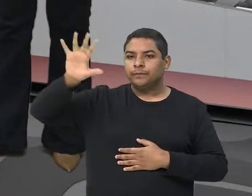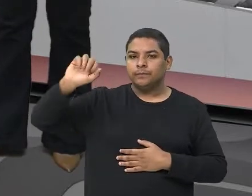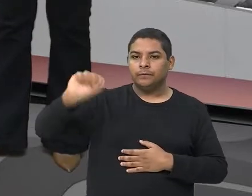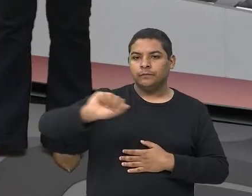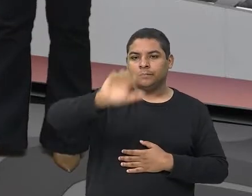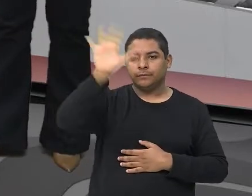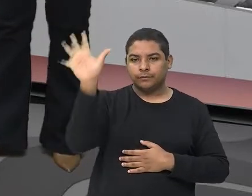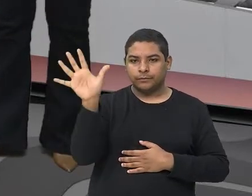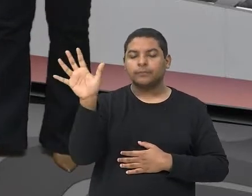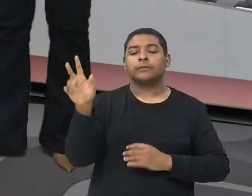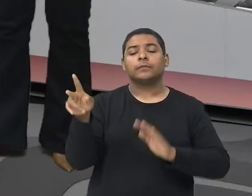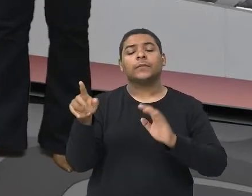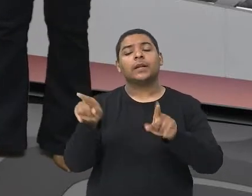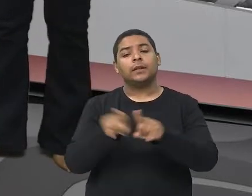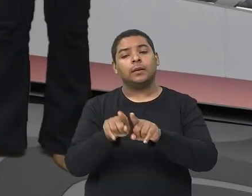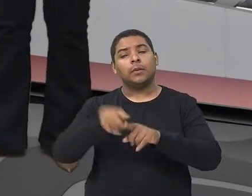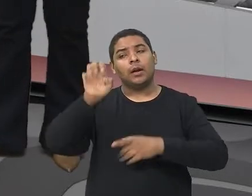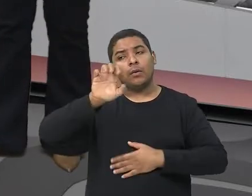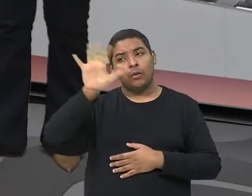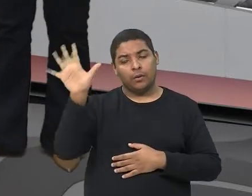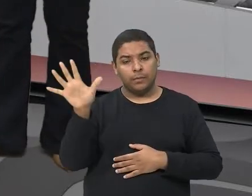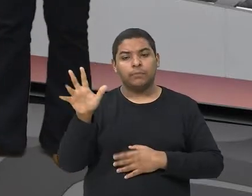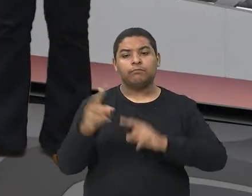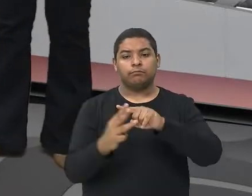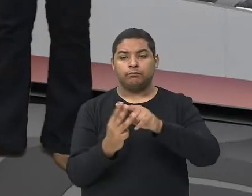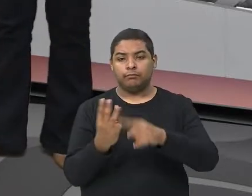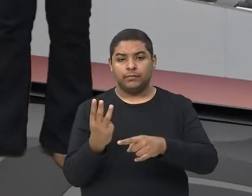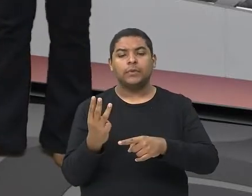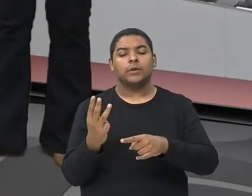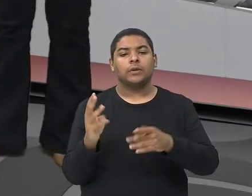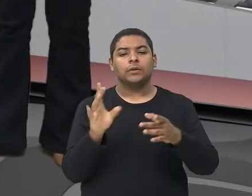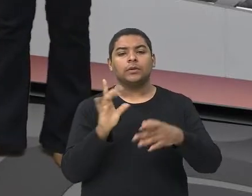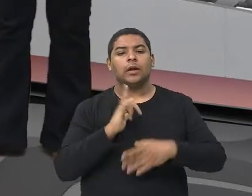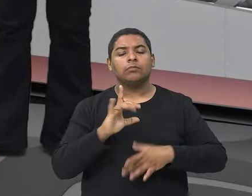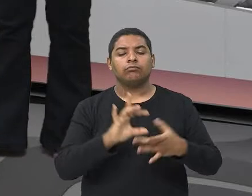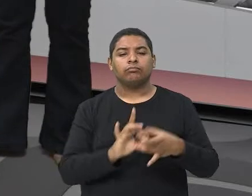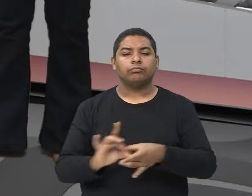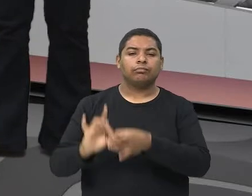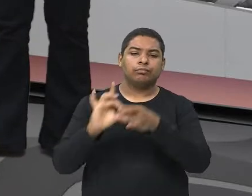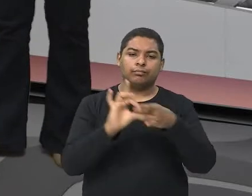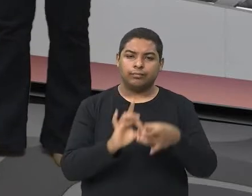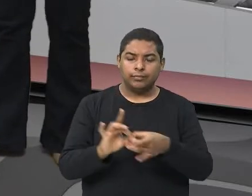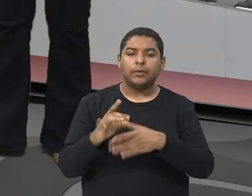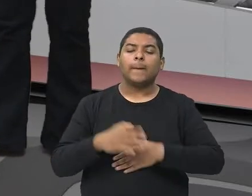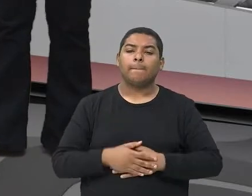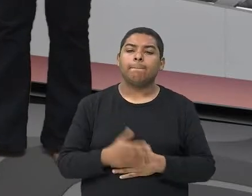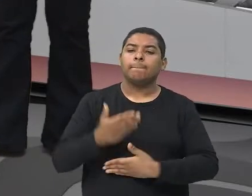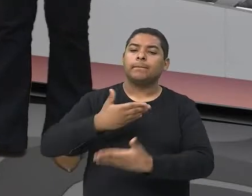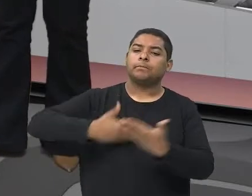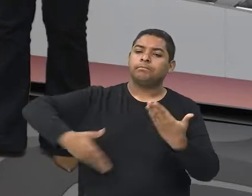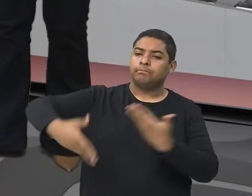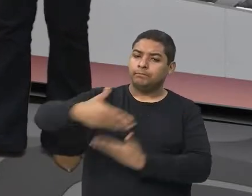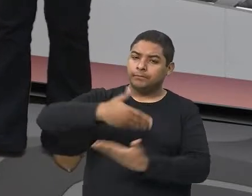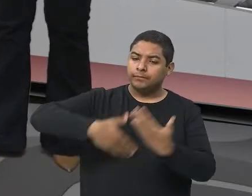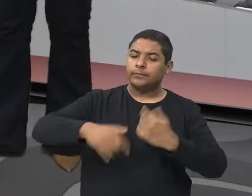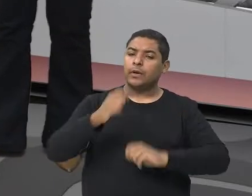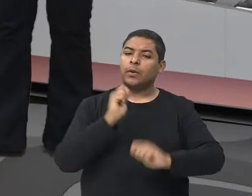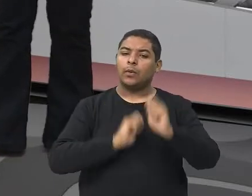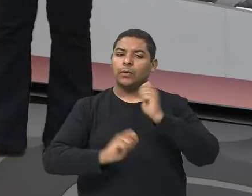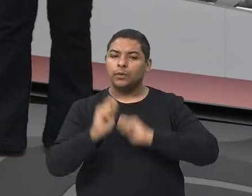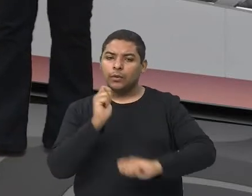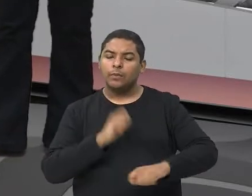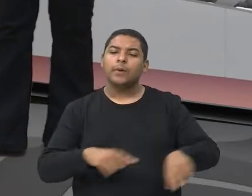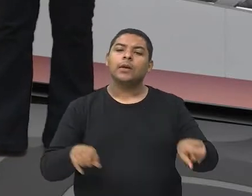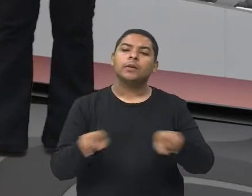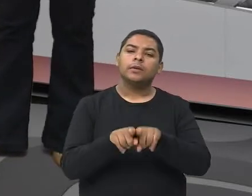os países europeus. Então, a gente observa esse desenvolvimento que vai estar relacionado à parte econômica também